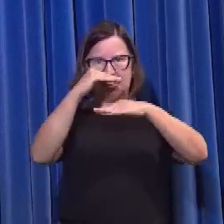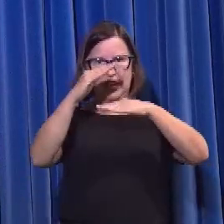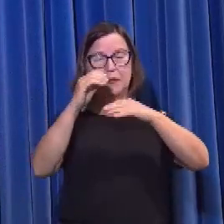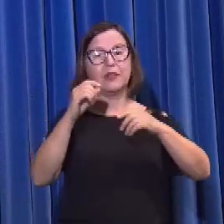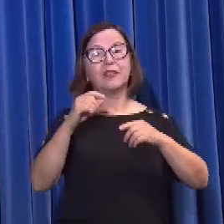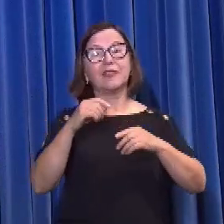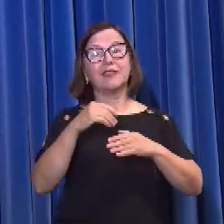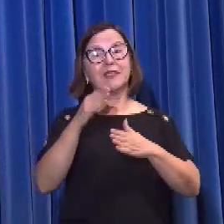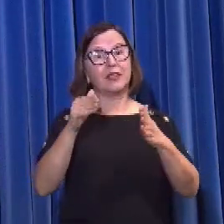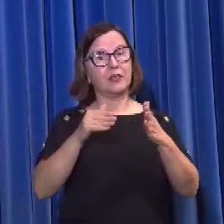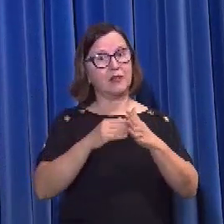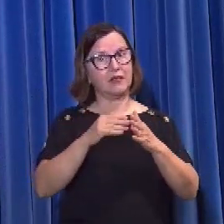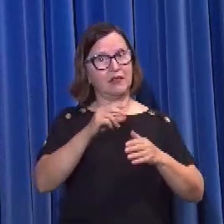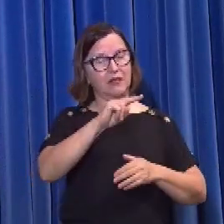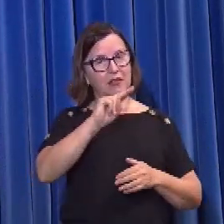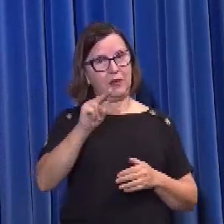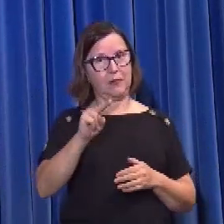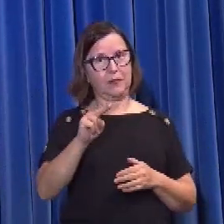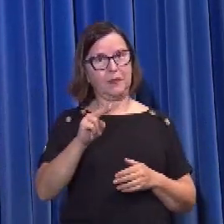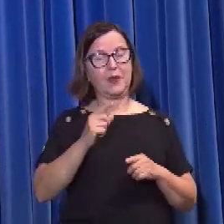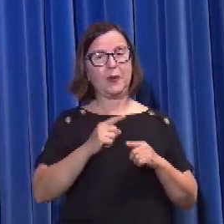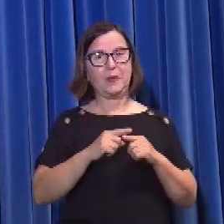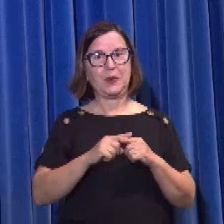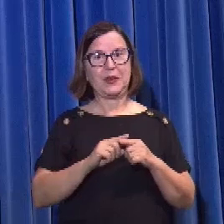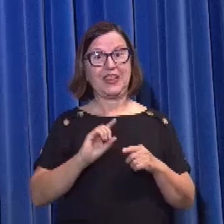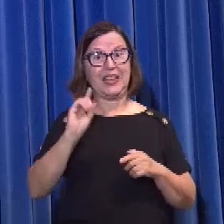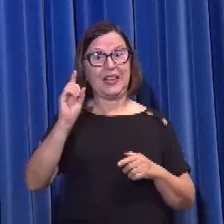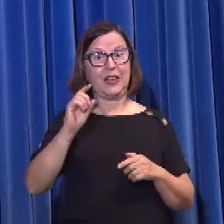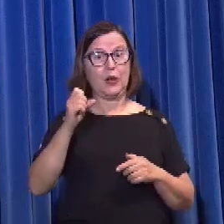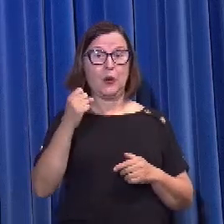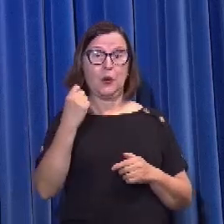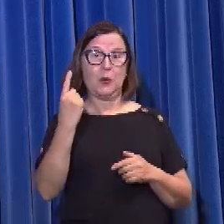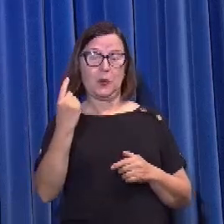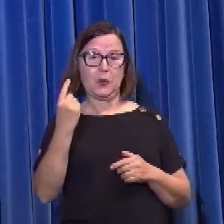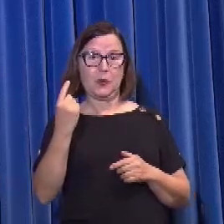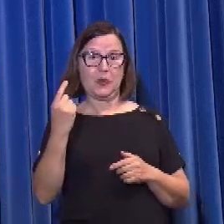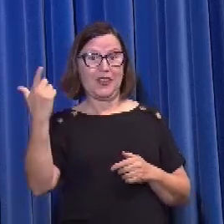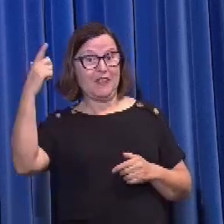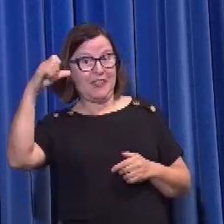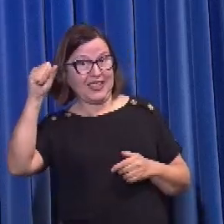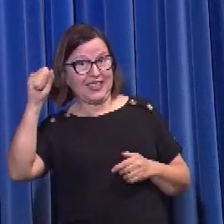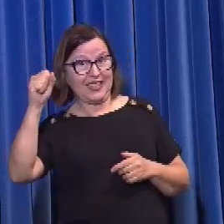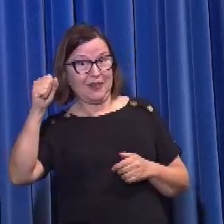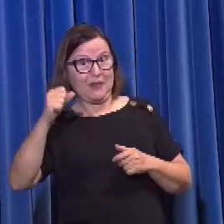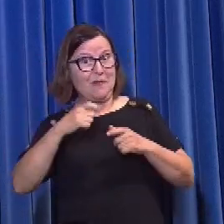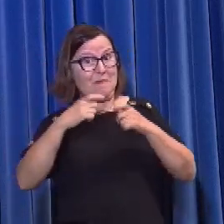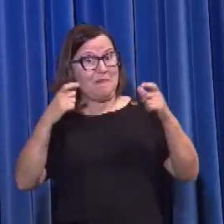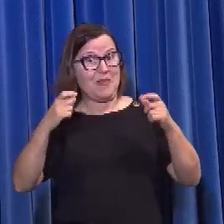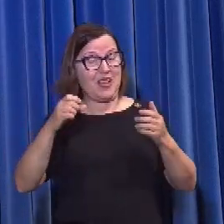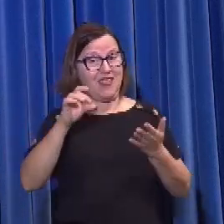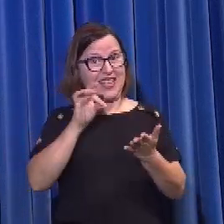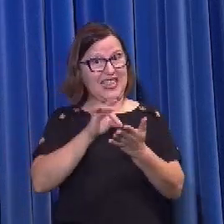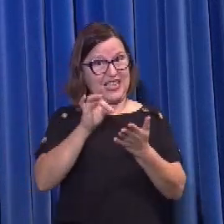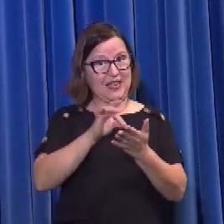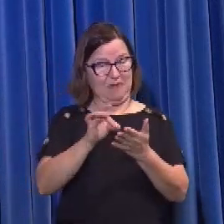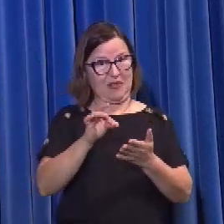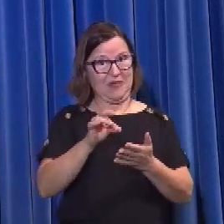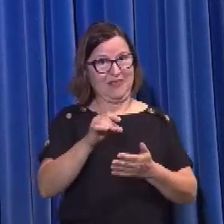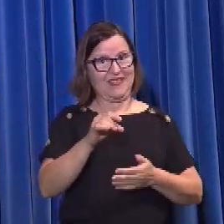Porque ele foi o único que venceu o maior inimigo do homem, que é a